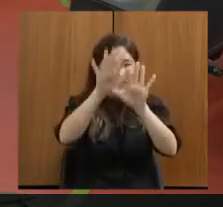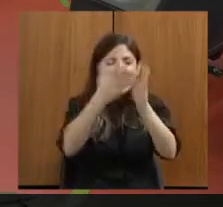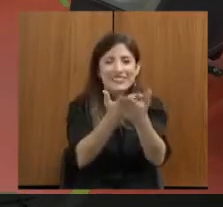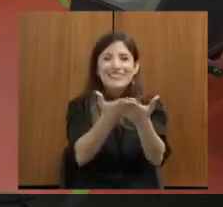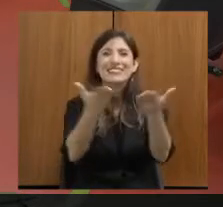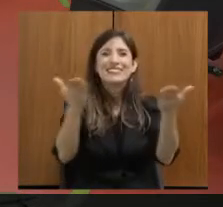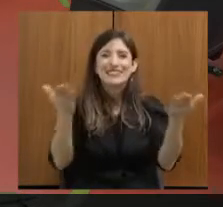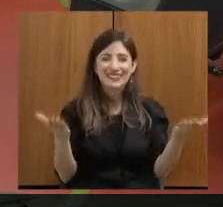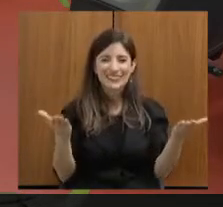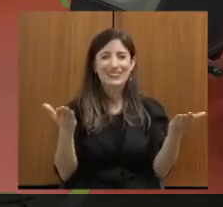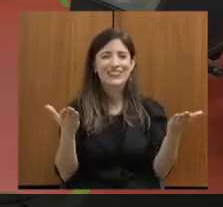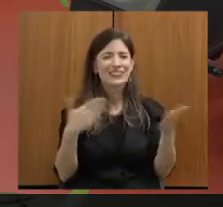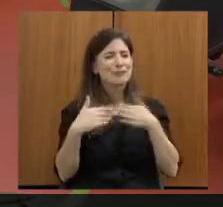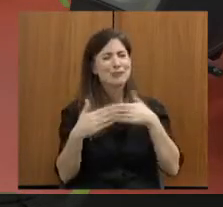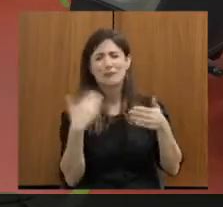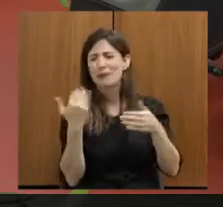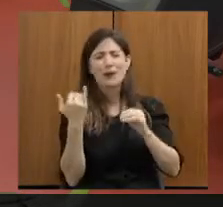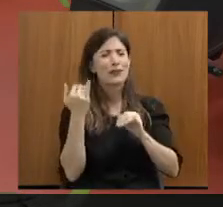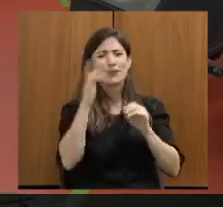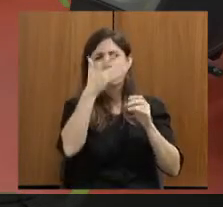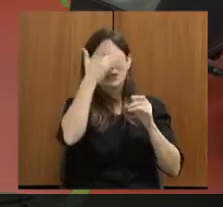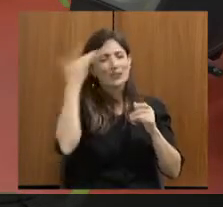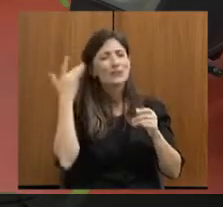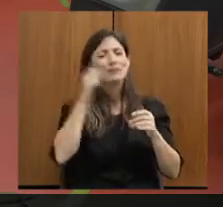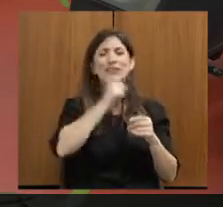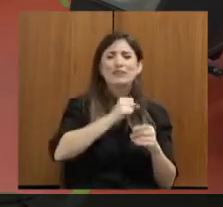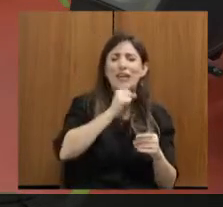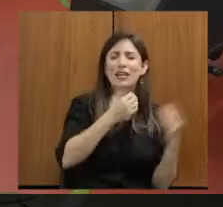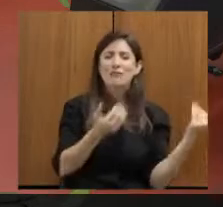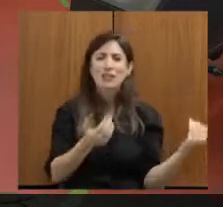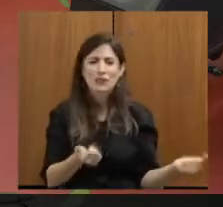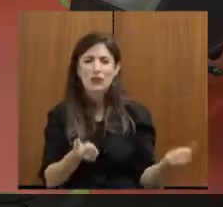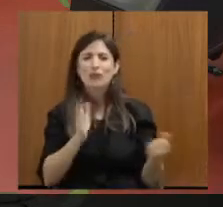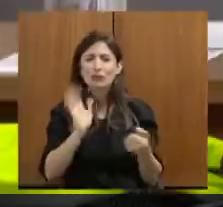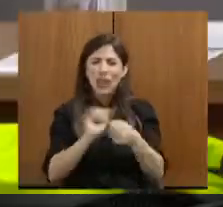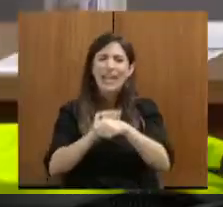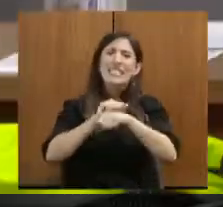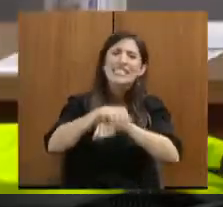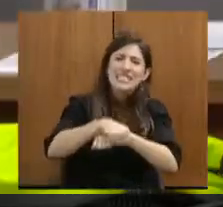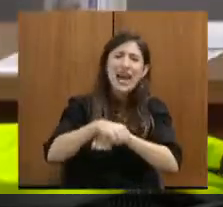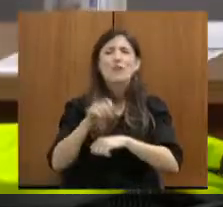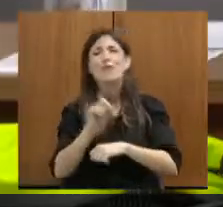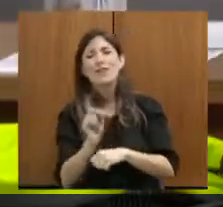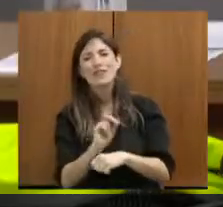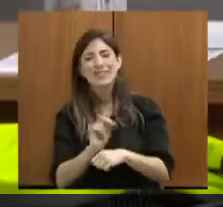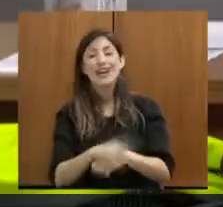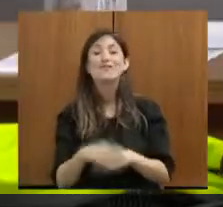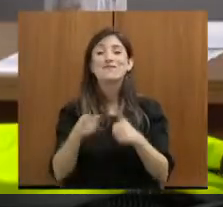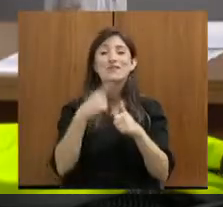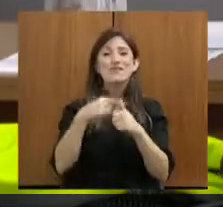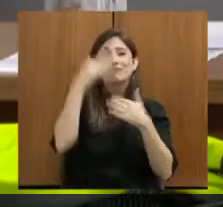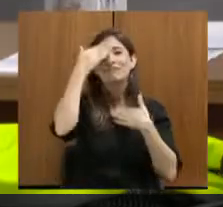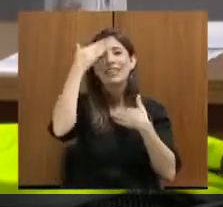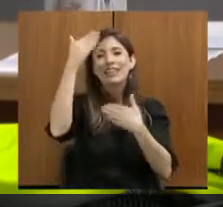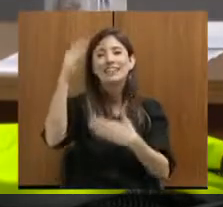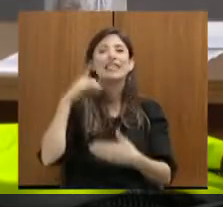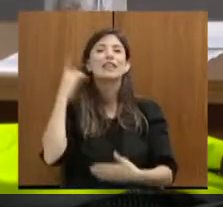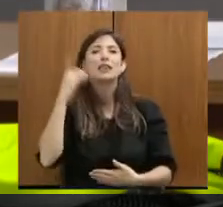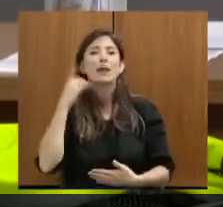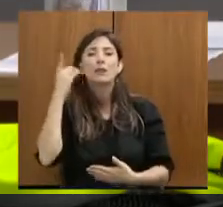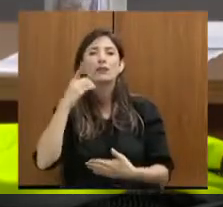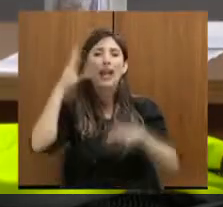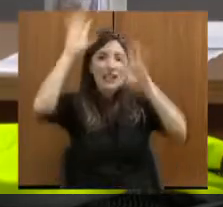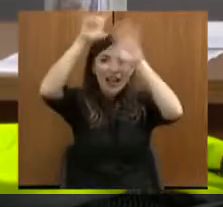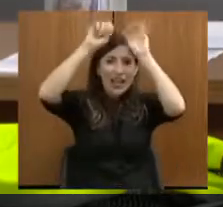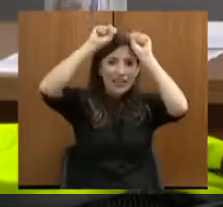de velho de novo iniciados ou não a bença irmãos né é primeiramente agradecer a deputada Andreia né